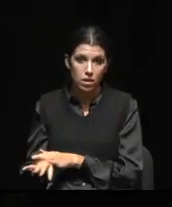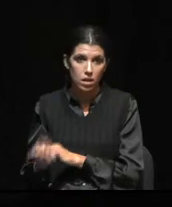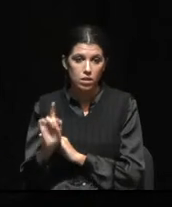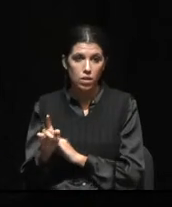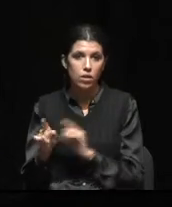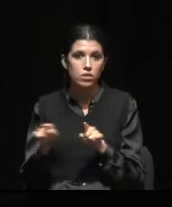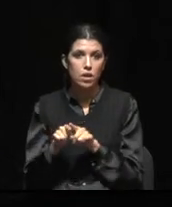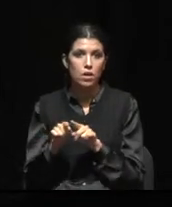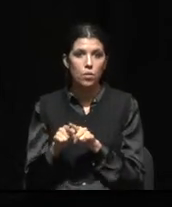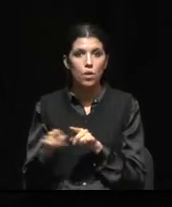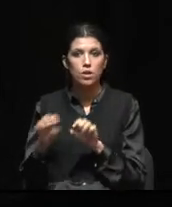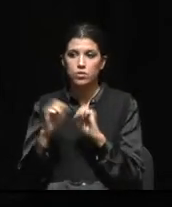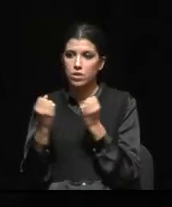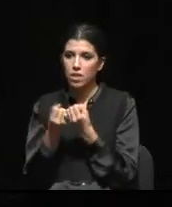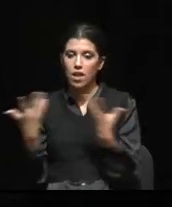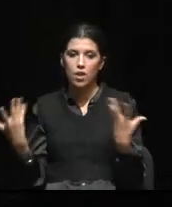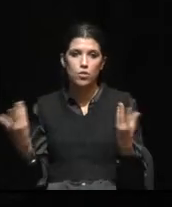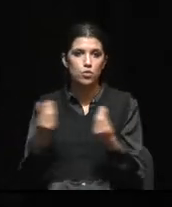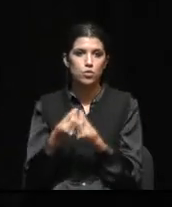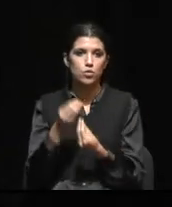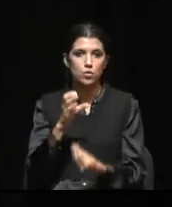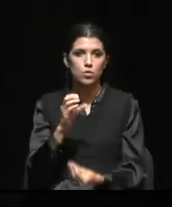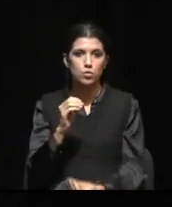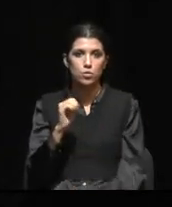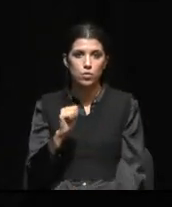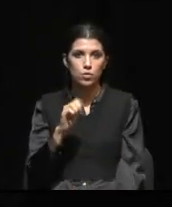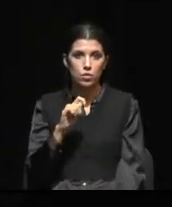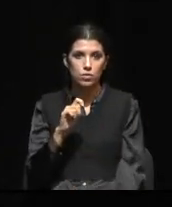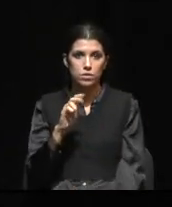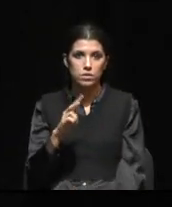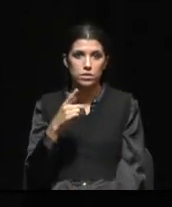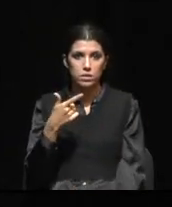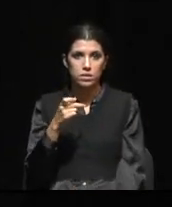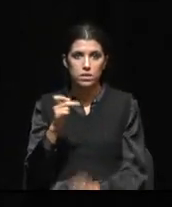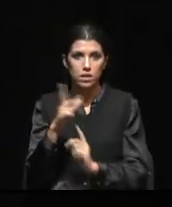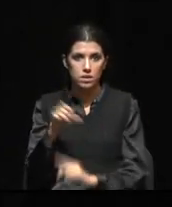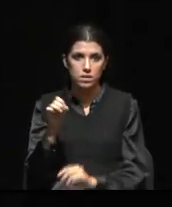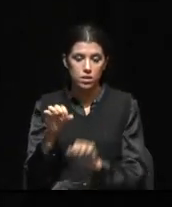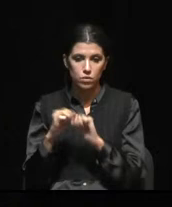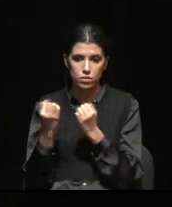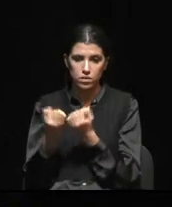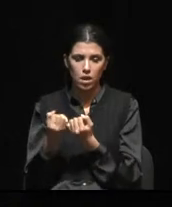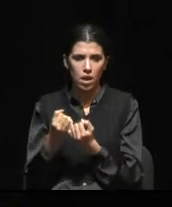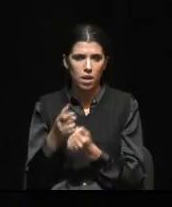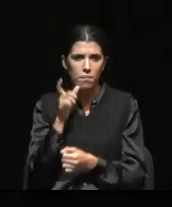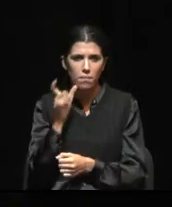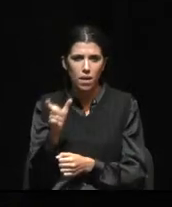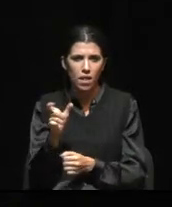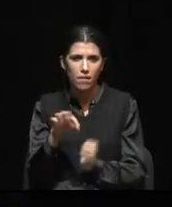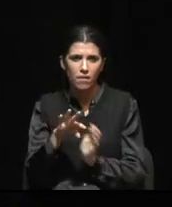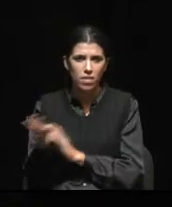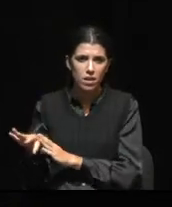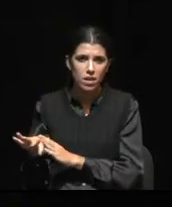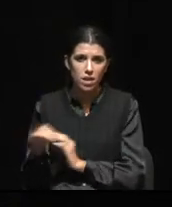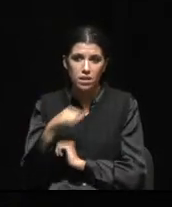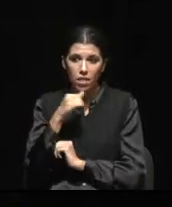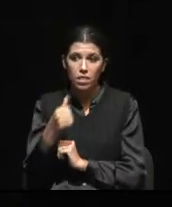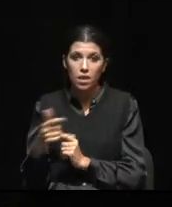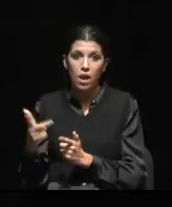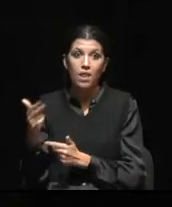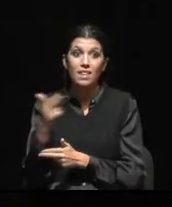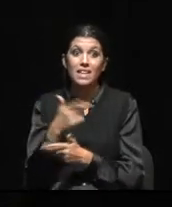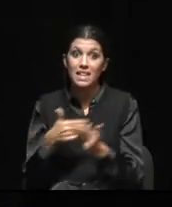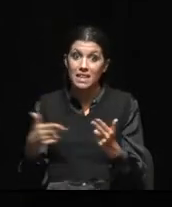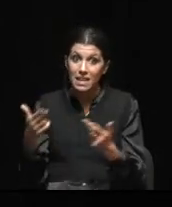concertação social são duas palavras difíceis de ouvir à direita normalmente elas são utilizadas para criticar a concertação